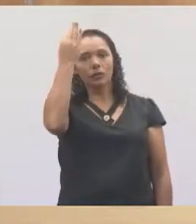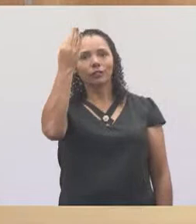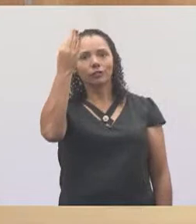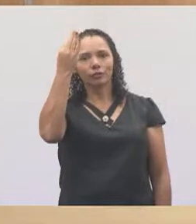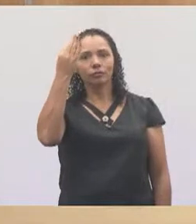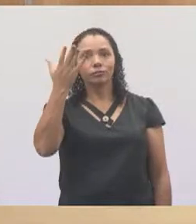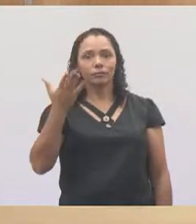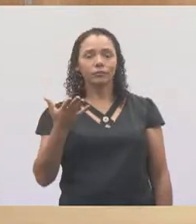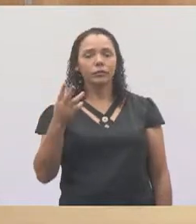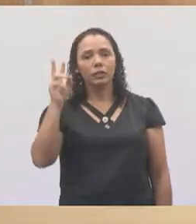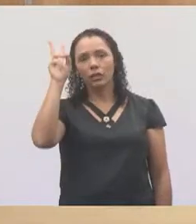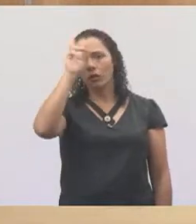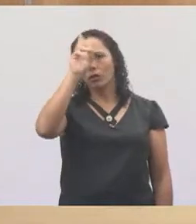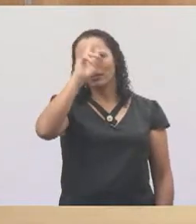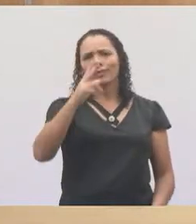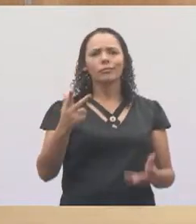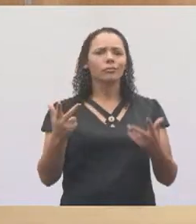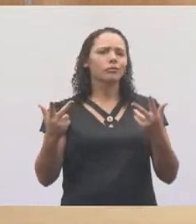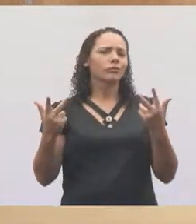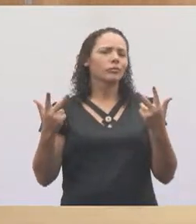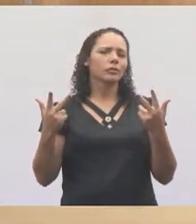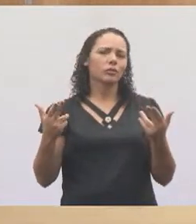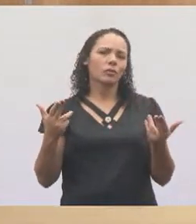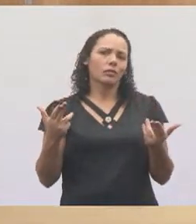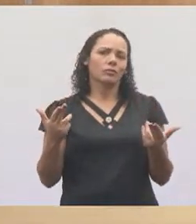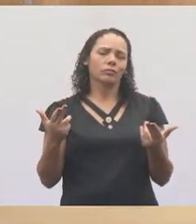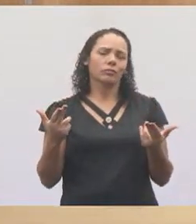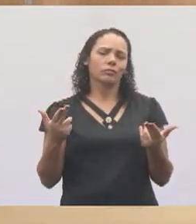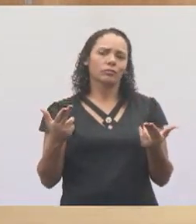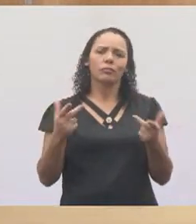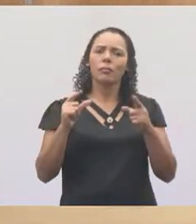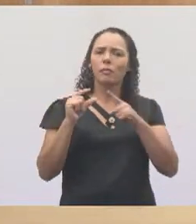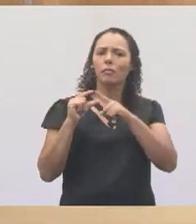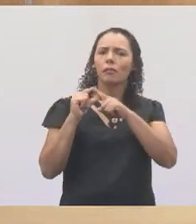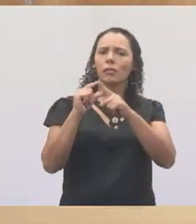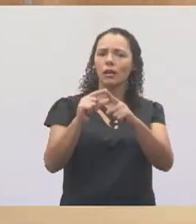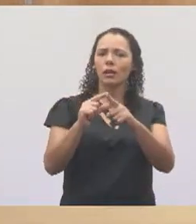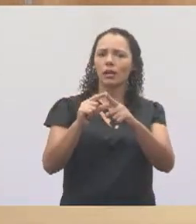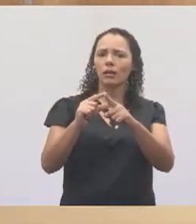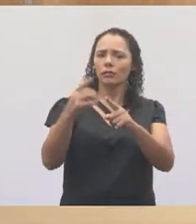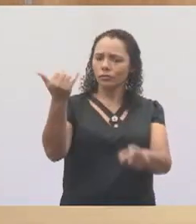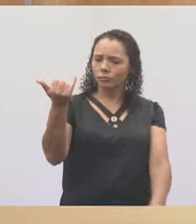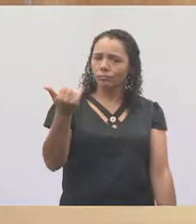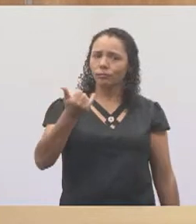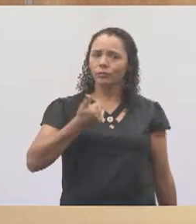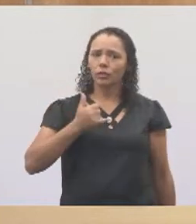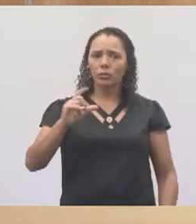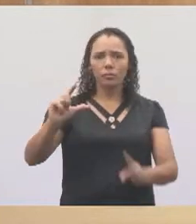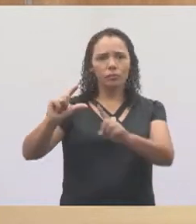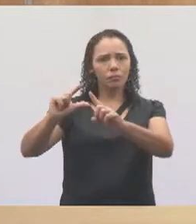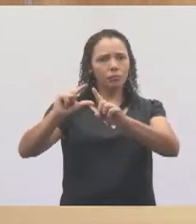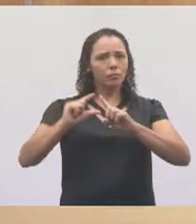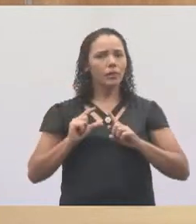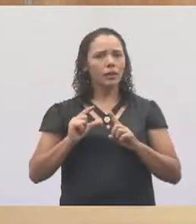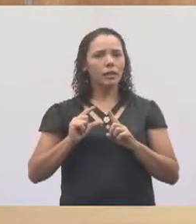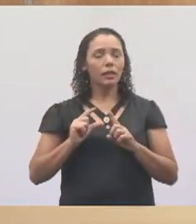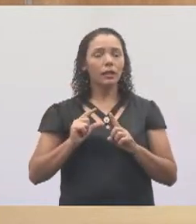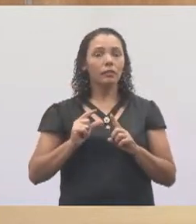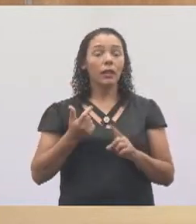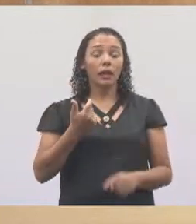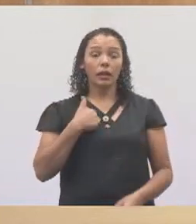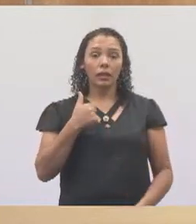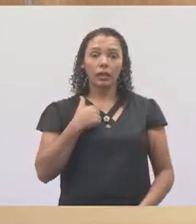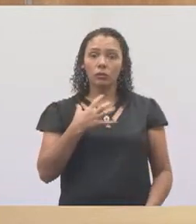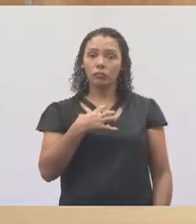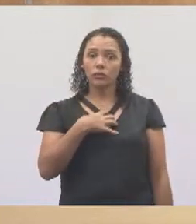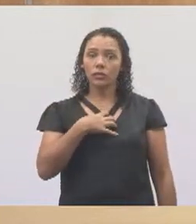dia, né? Lembro como se fosse hoje as palavras que ele me proferiu naquela manhã de muita ansiedade para